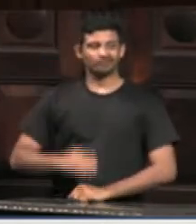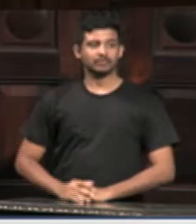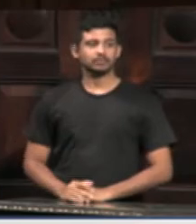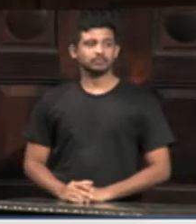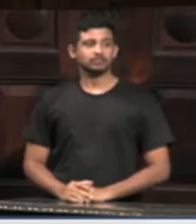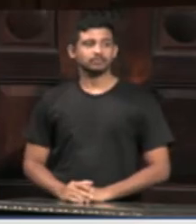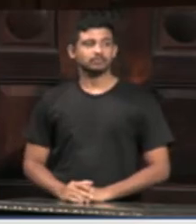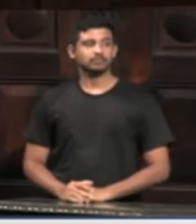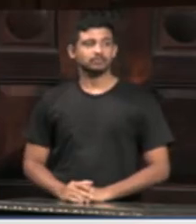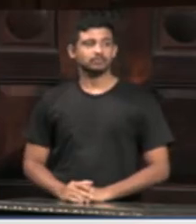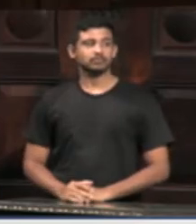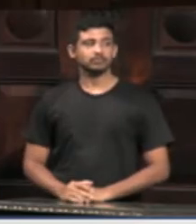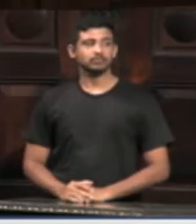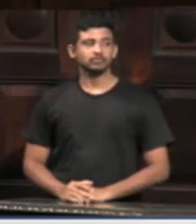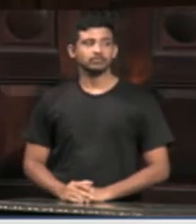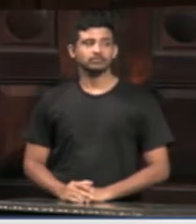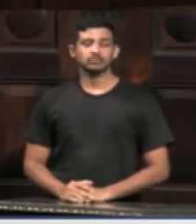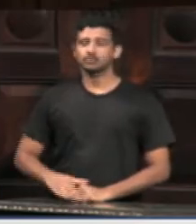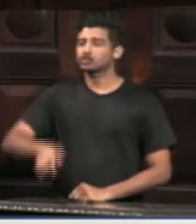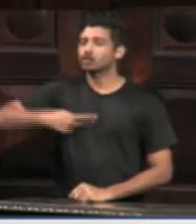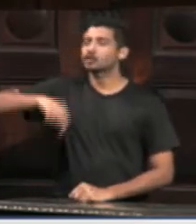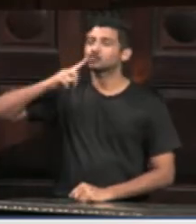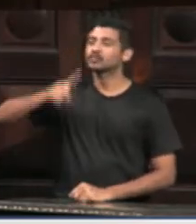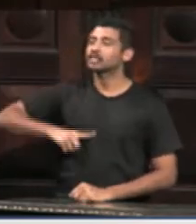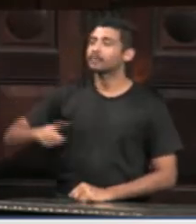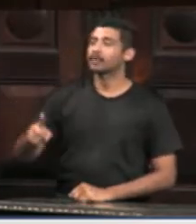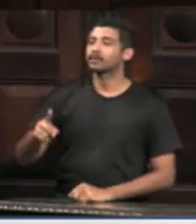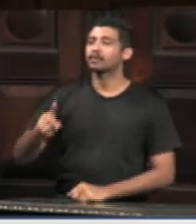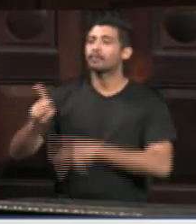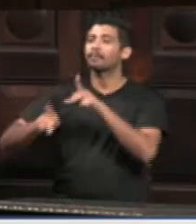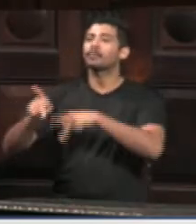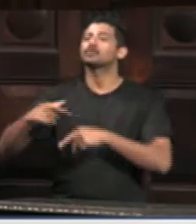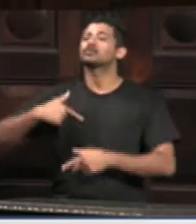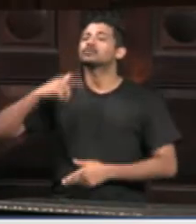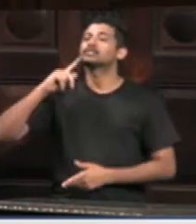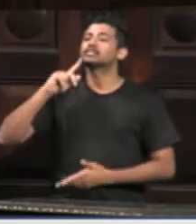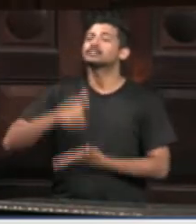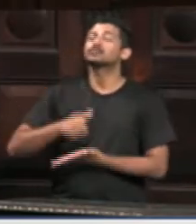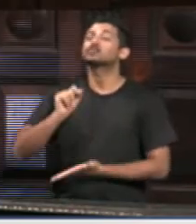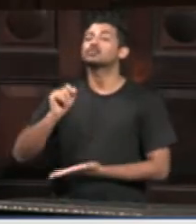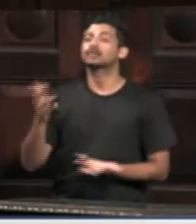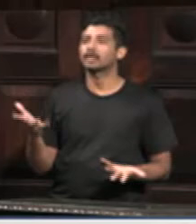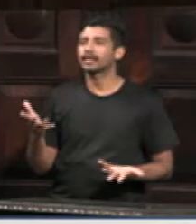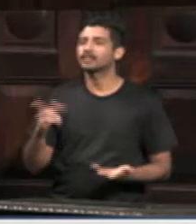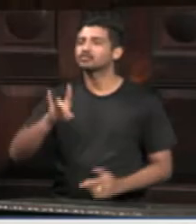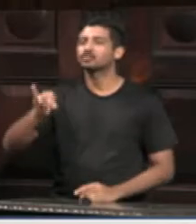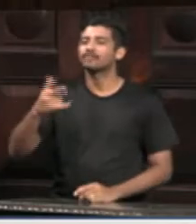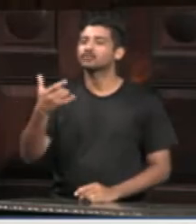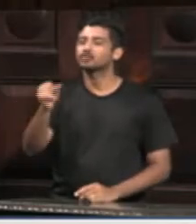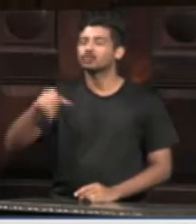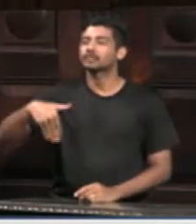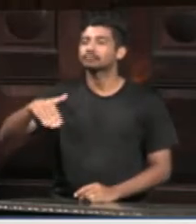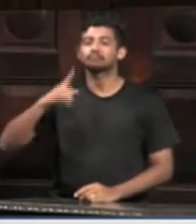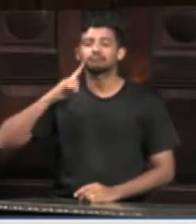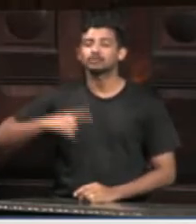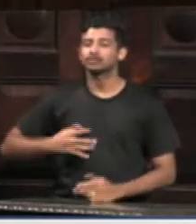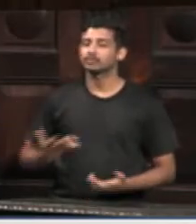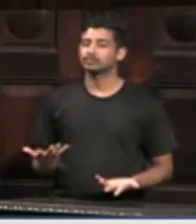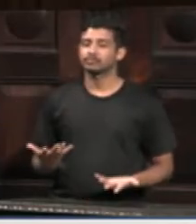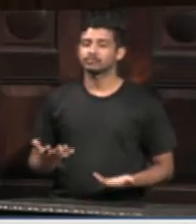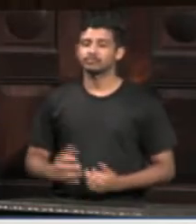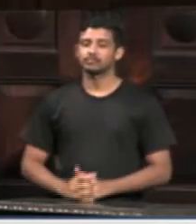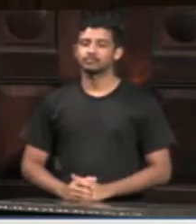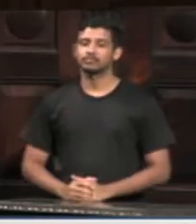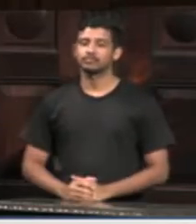não sabemos o que o povo vai decidir no dia 28. Talvez possamos